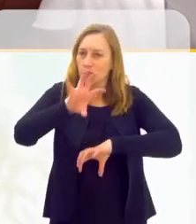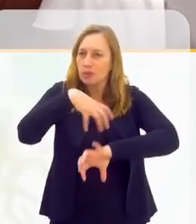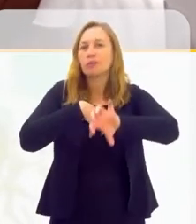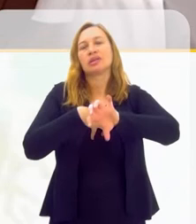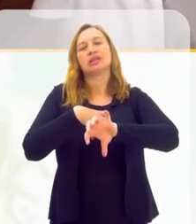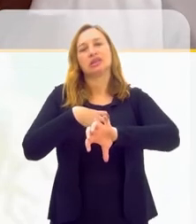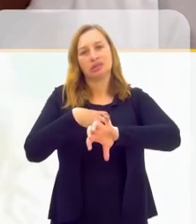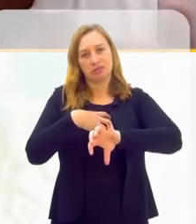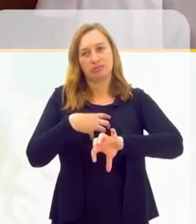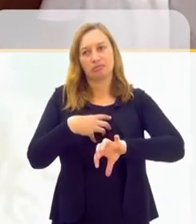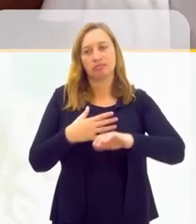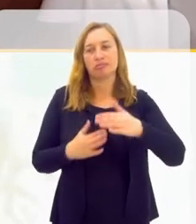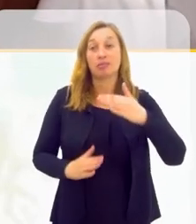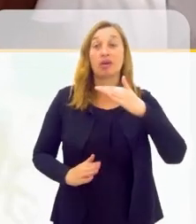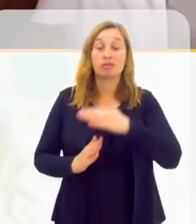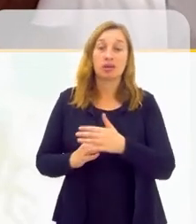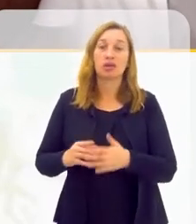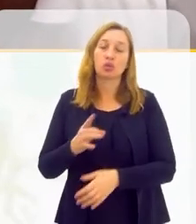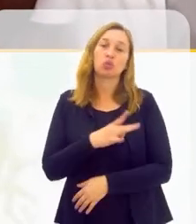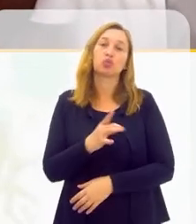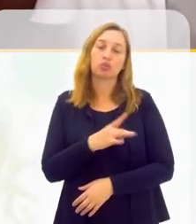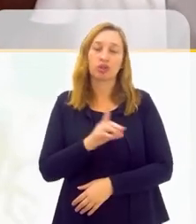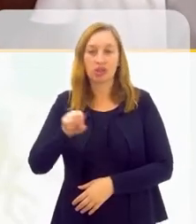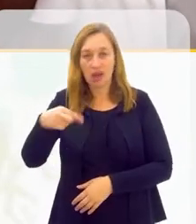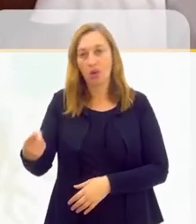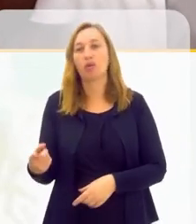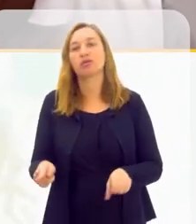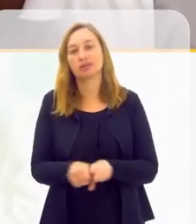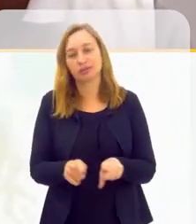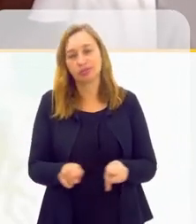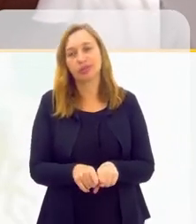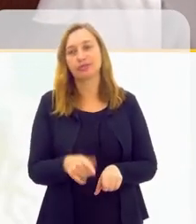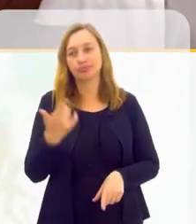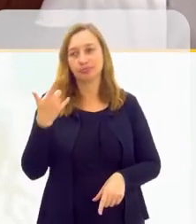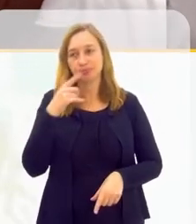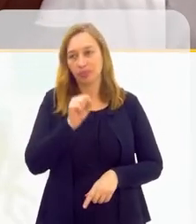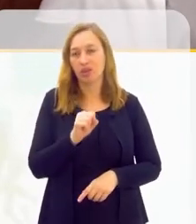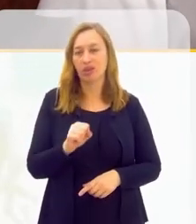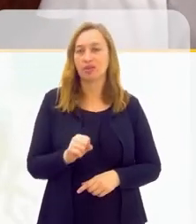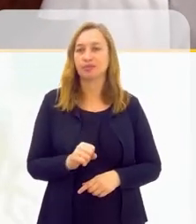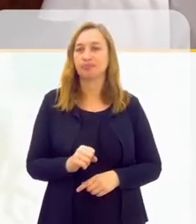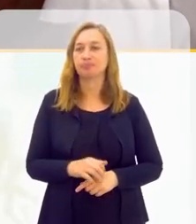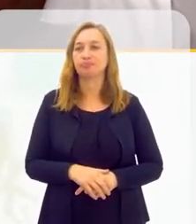chegar a todos. Depois há a barreira do medo, que é outra barreira que temos que ir conseguindo